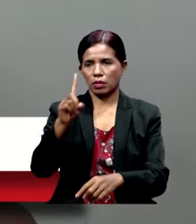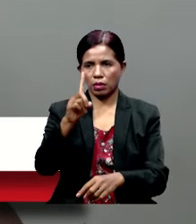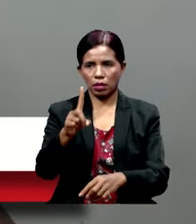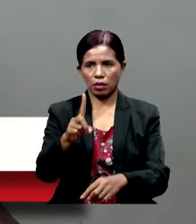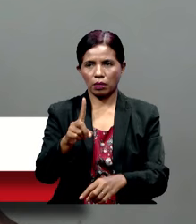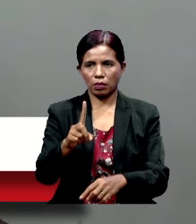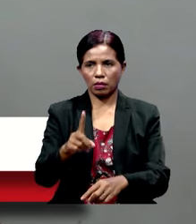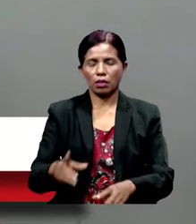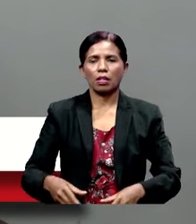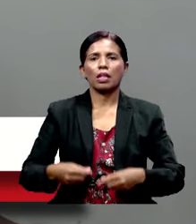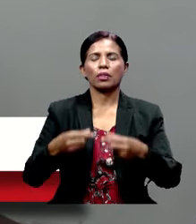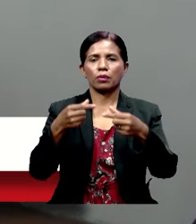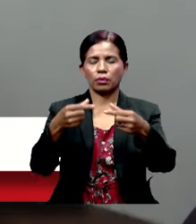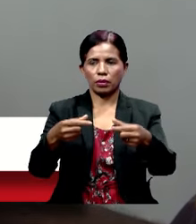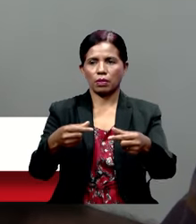be atu fo